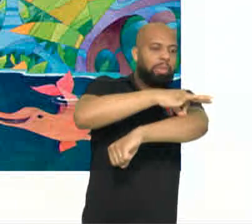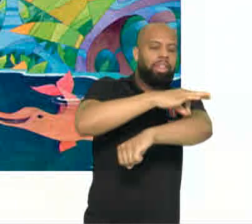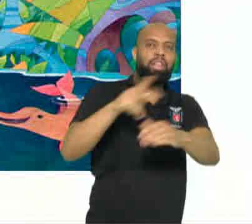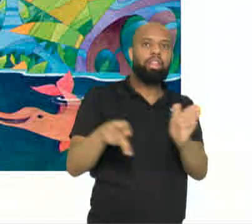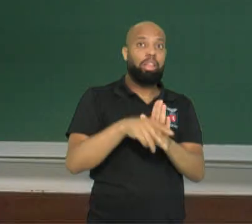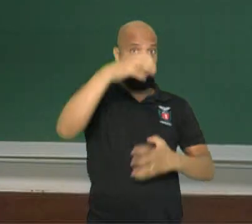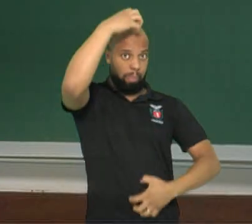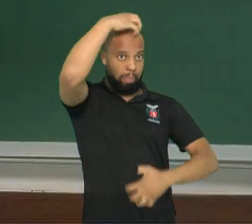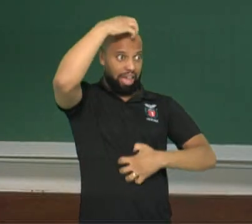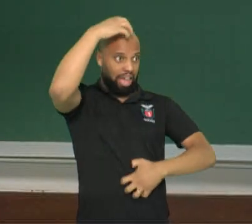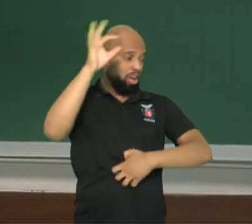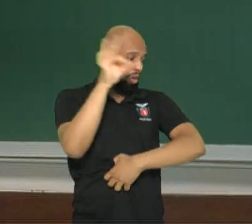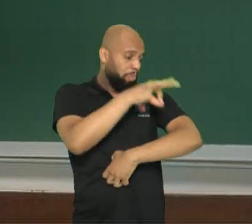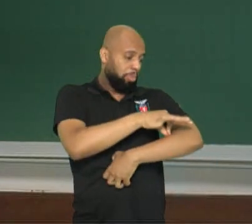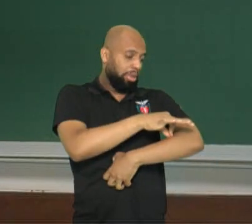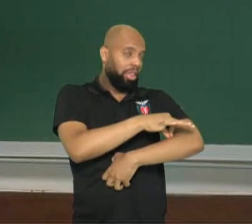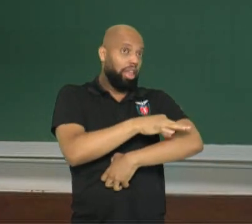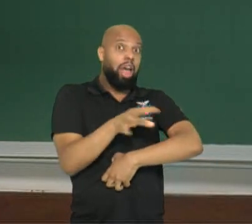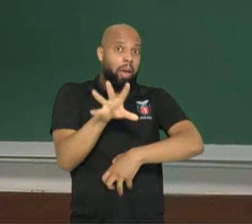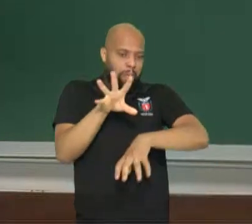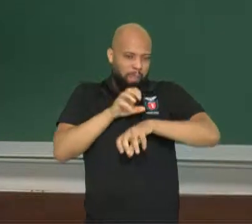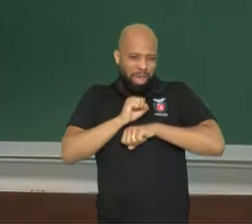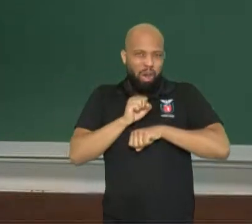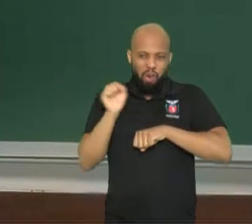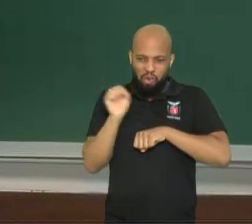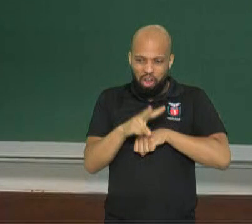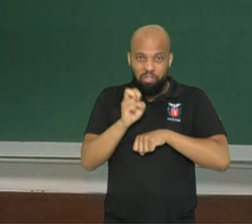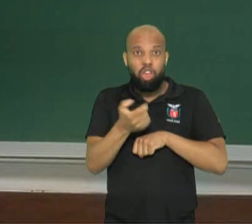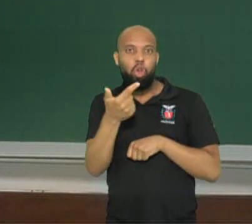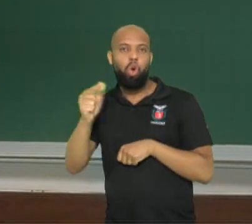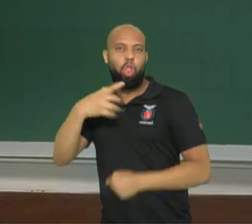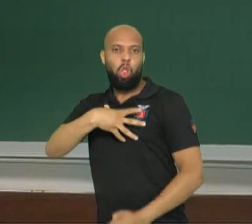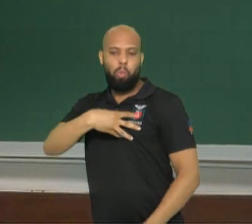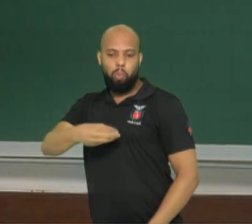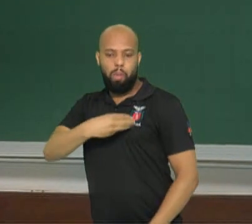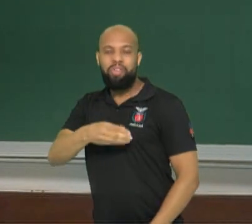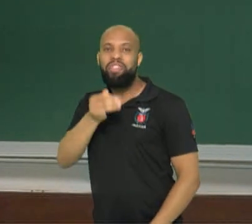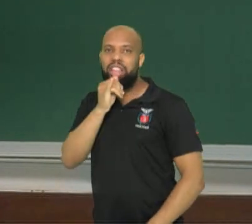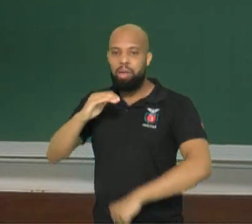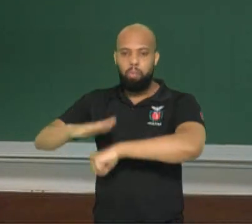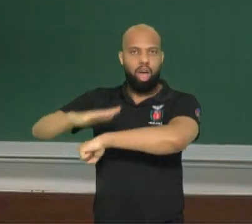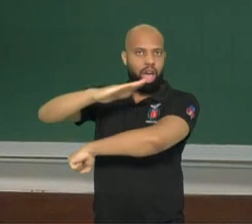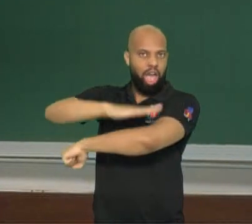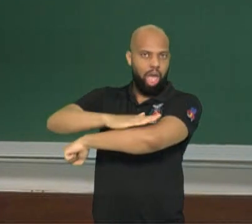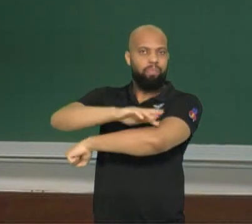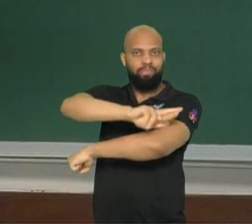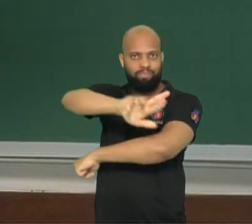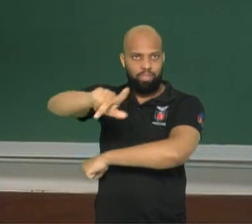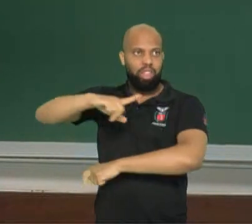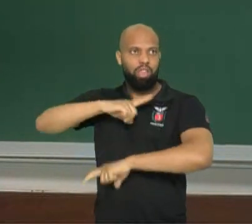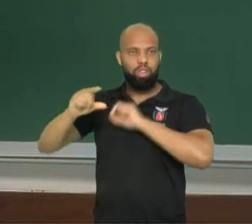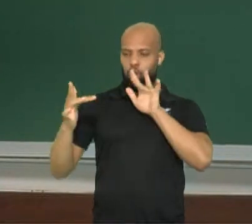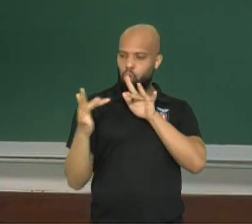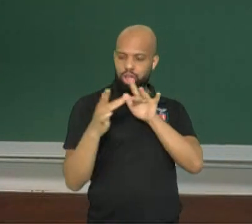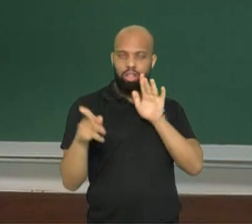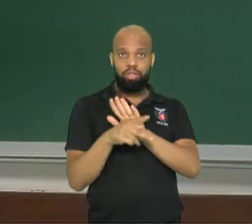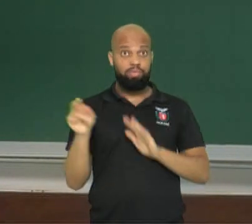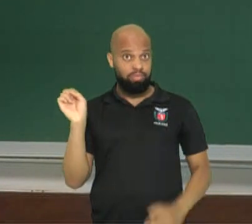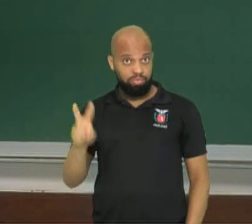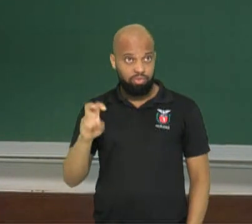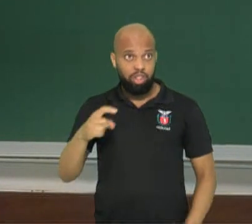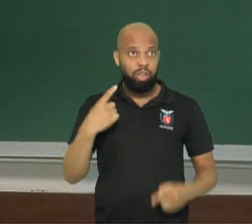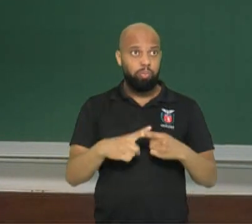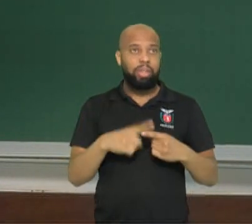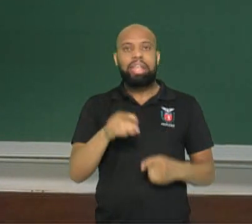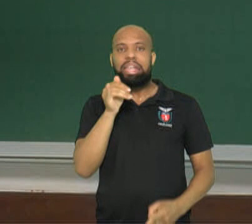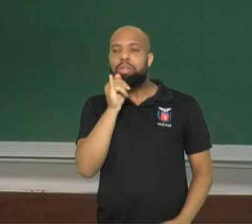Pegou um vírus. E quando ele vai para um outro tipo de mamífero, um réptil, não necessariamente aquele réptil até pode ter contato com o vírus, aquele outro